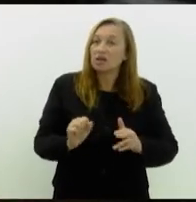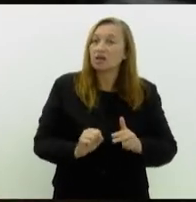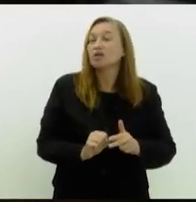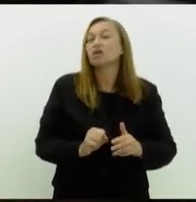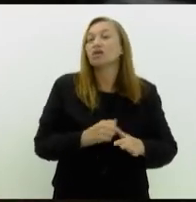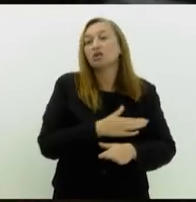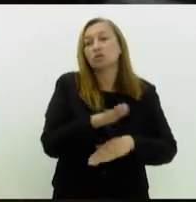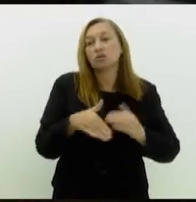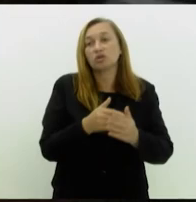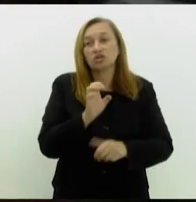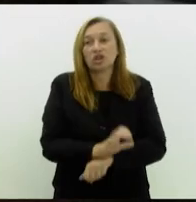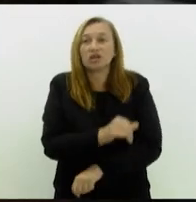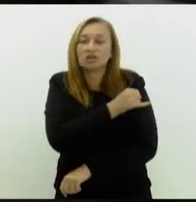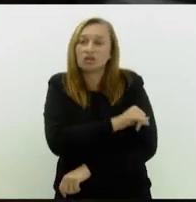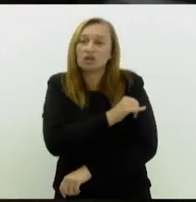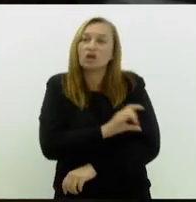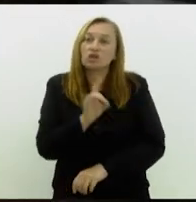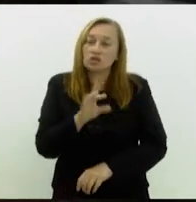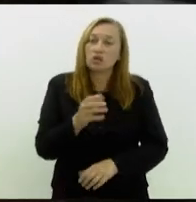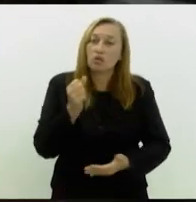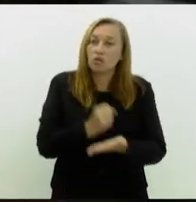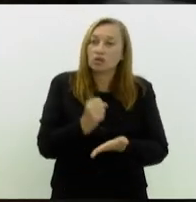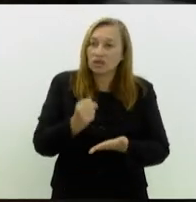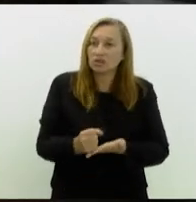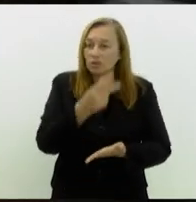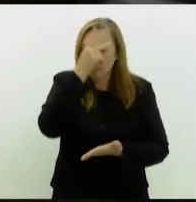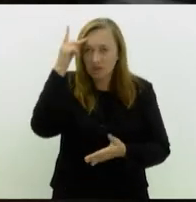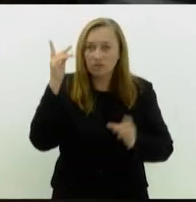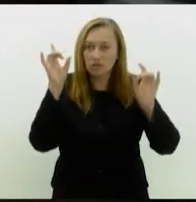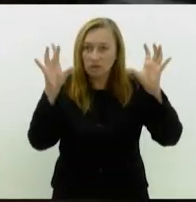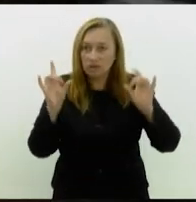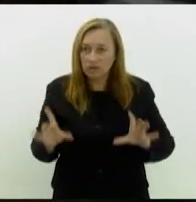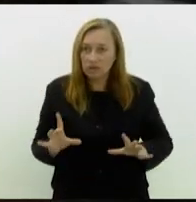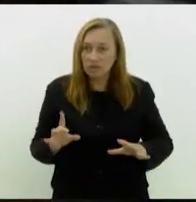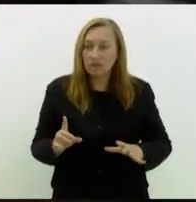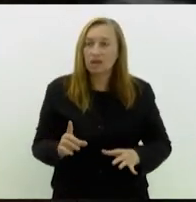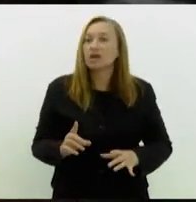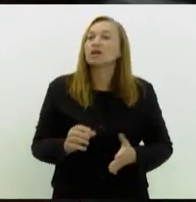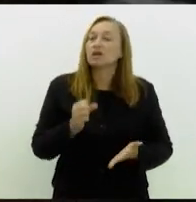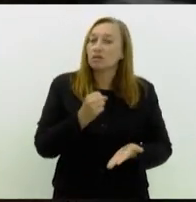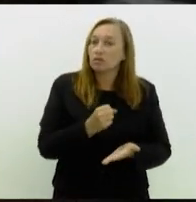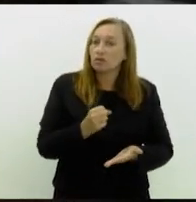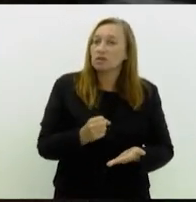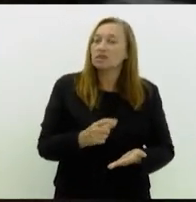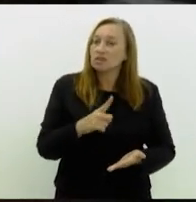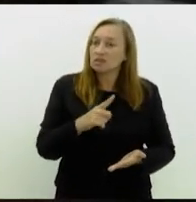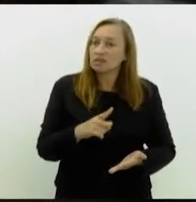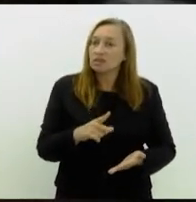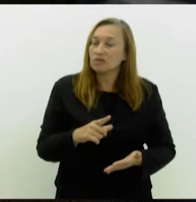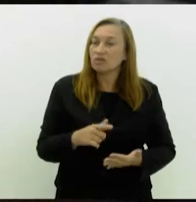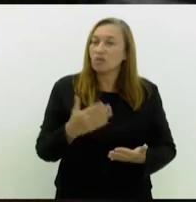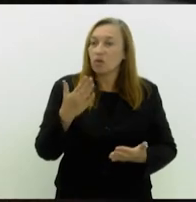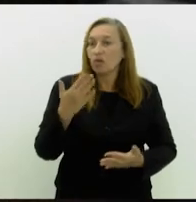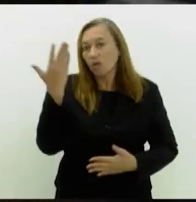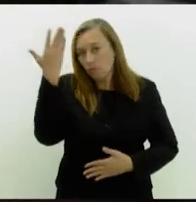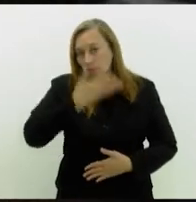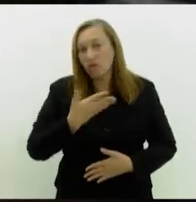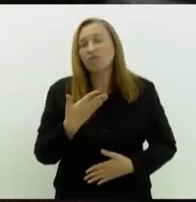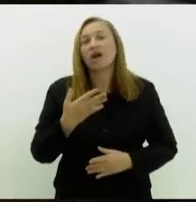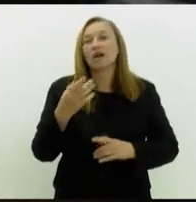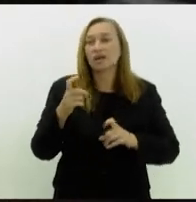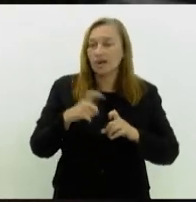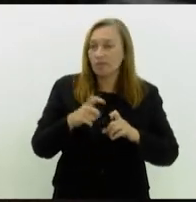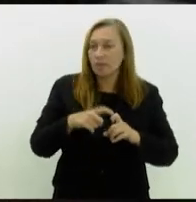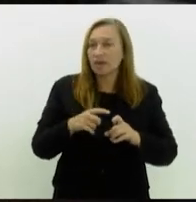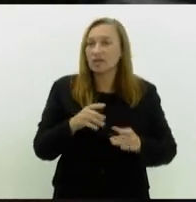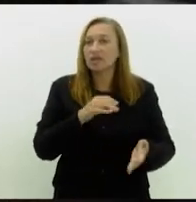Janeiro só pode contratar especialistas com o título de especialista isso vai salvar vidas e vai parar de enganar as pessoas que é o